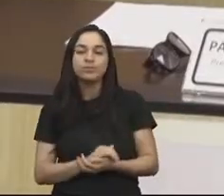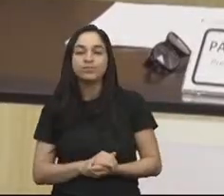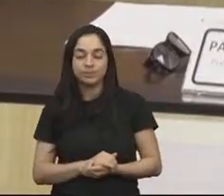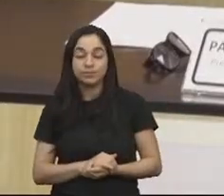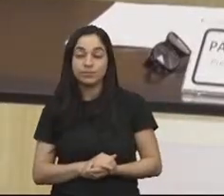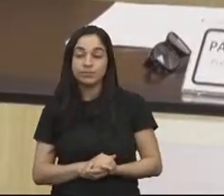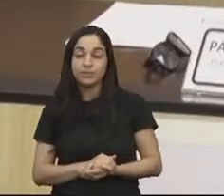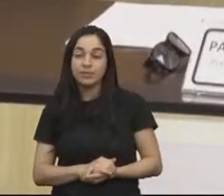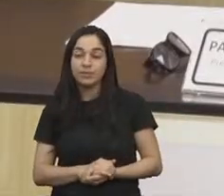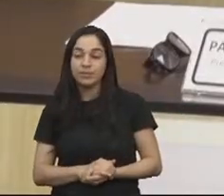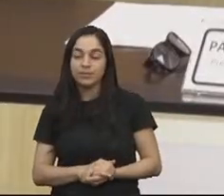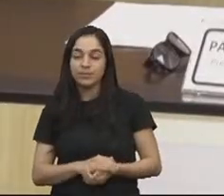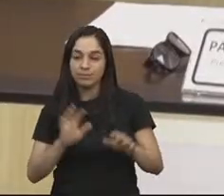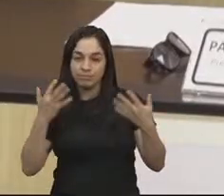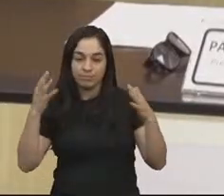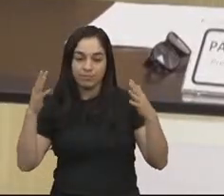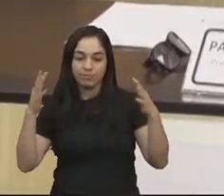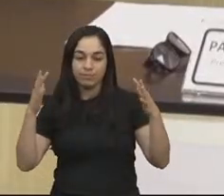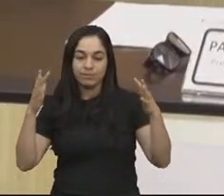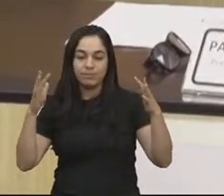Pessoal, agradeço.